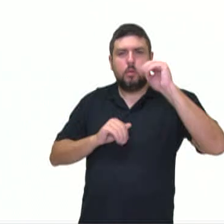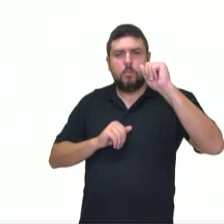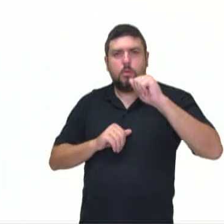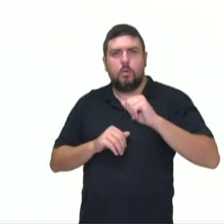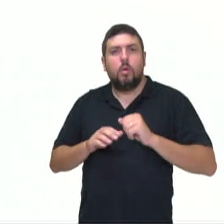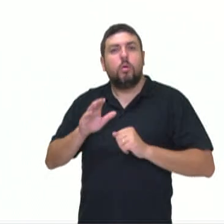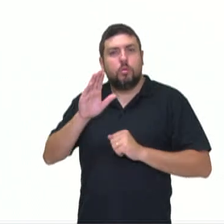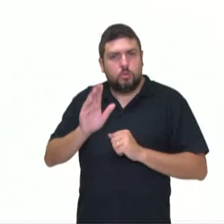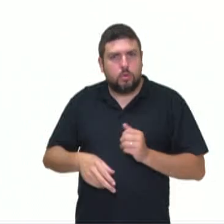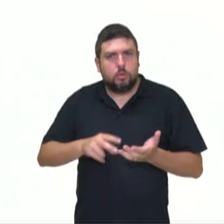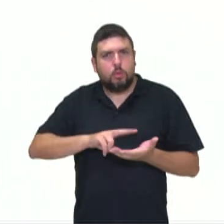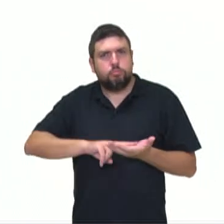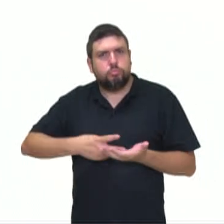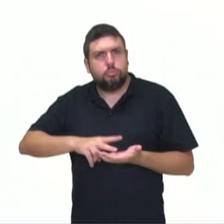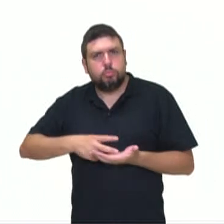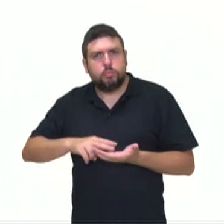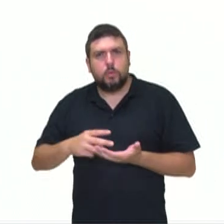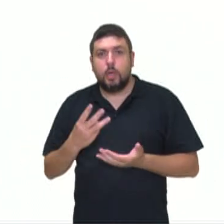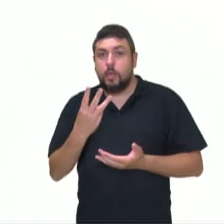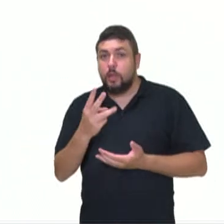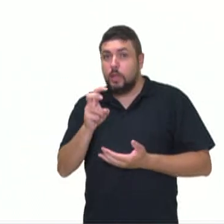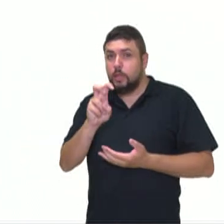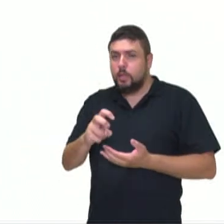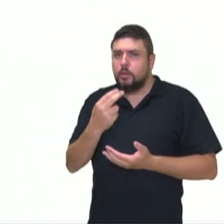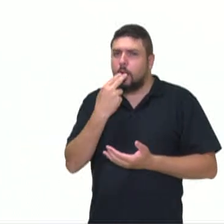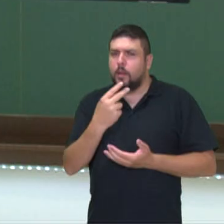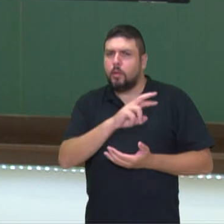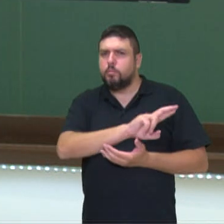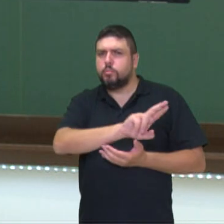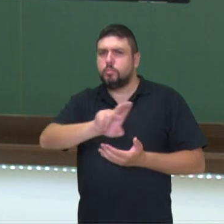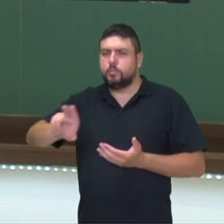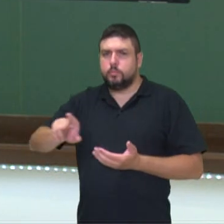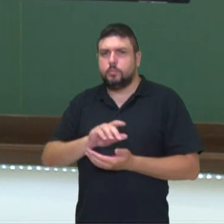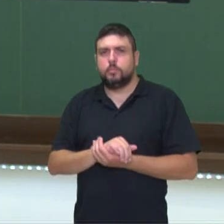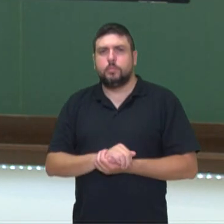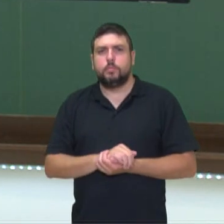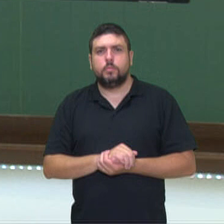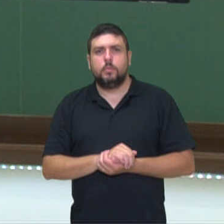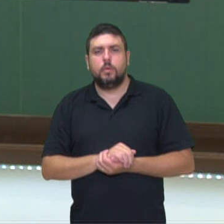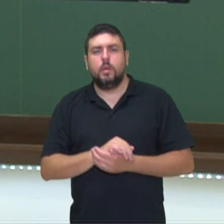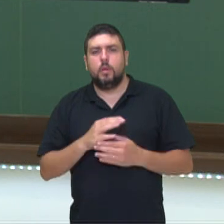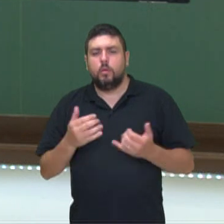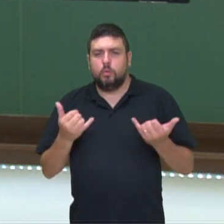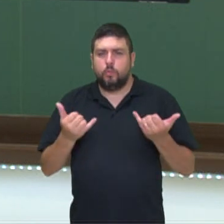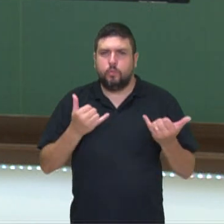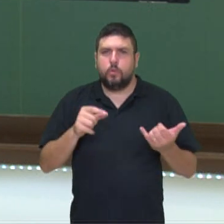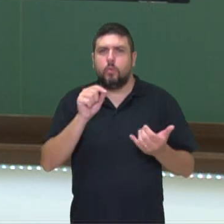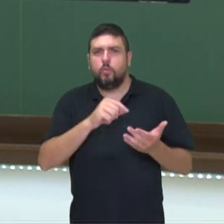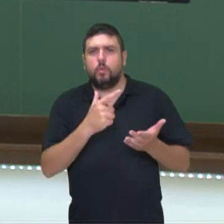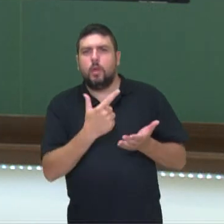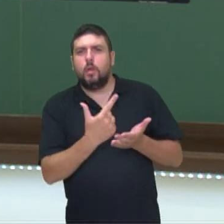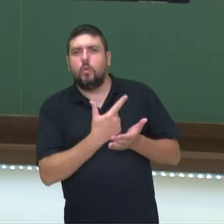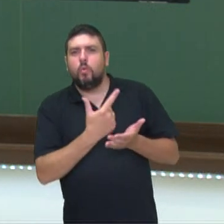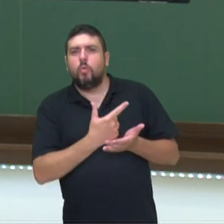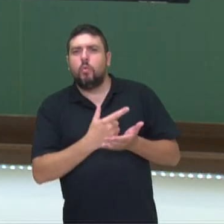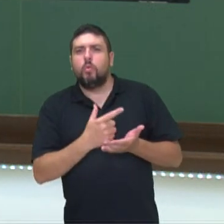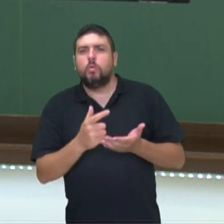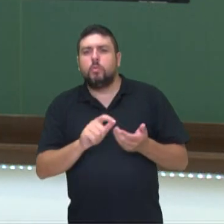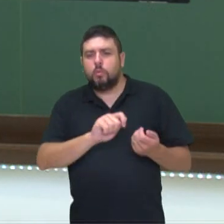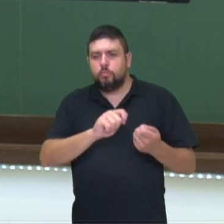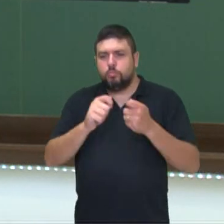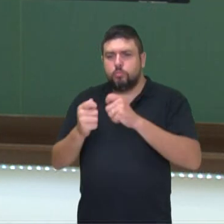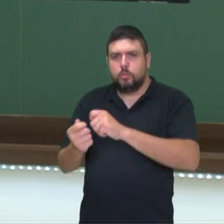traduzida para 35 línguas. Isso mesmo. A informação que temos aqui é sobre o livro que ganhou uma edição